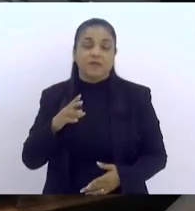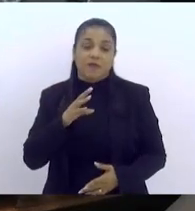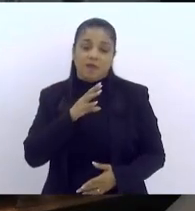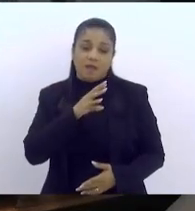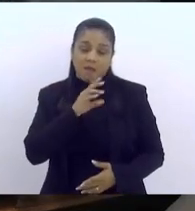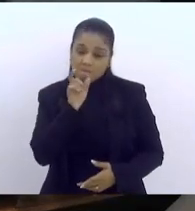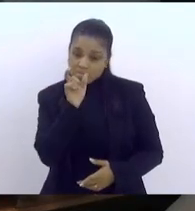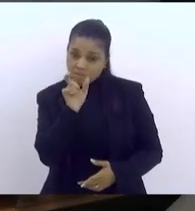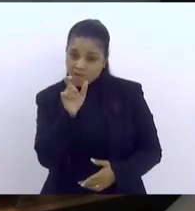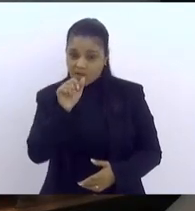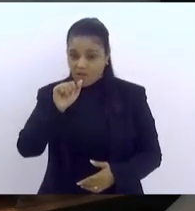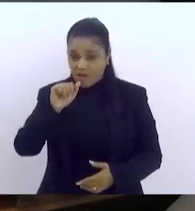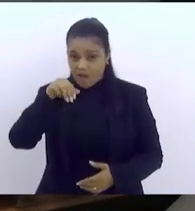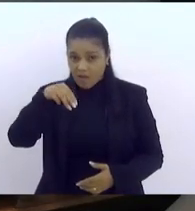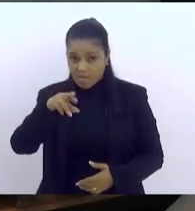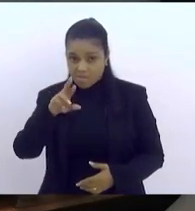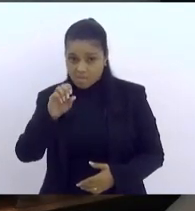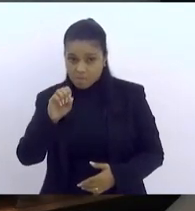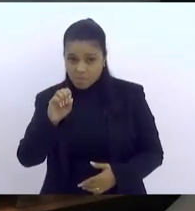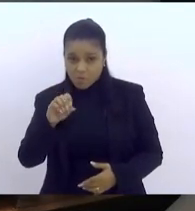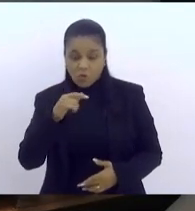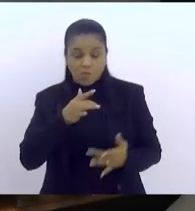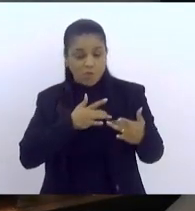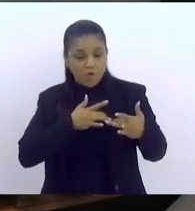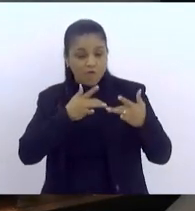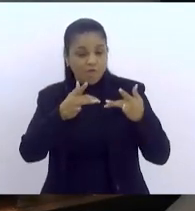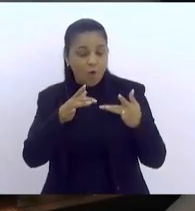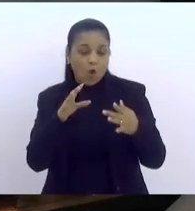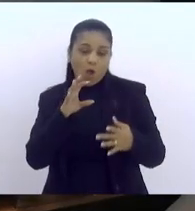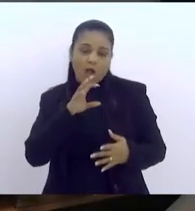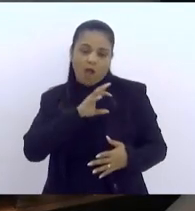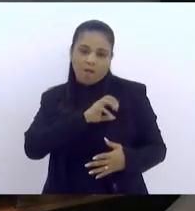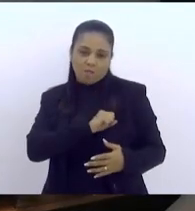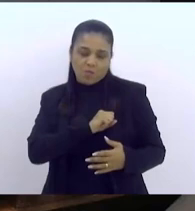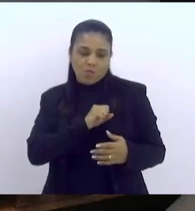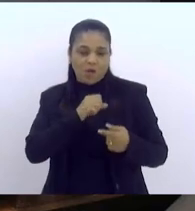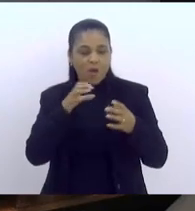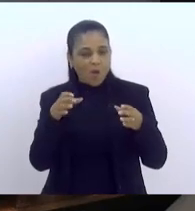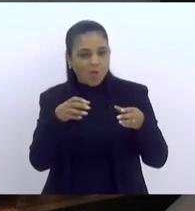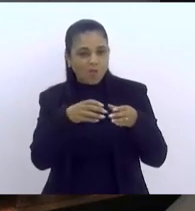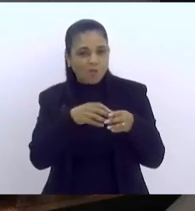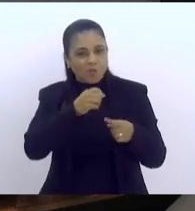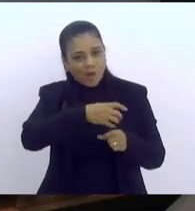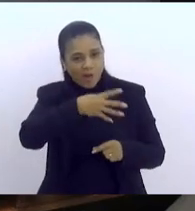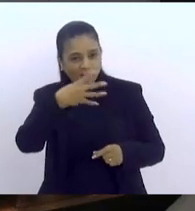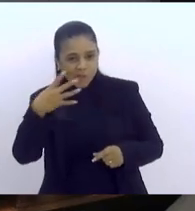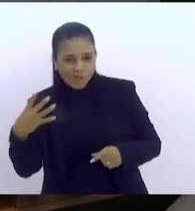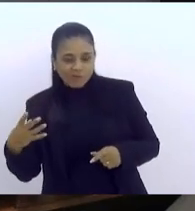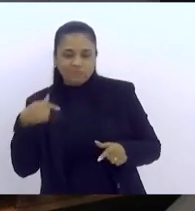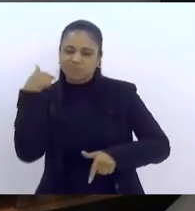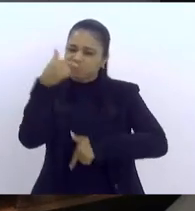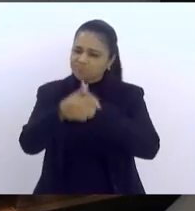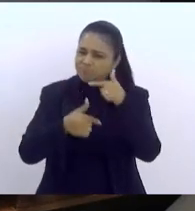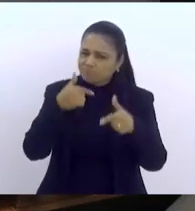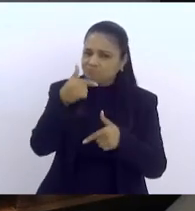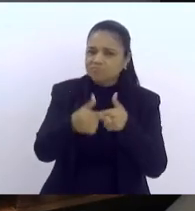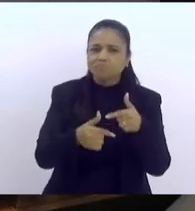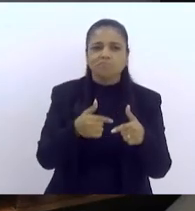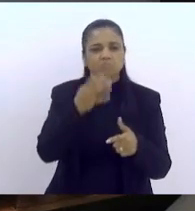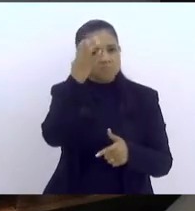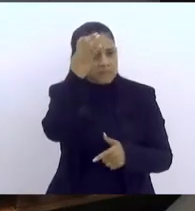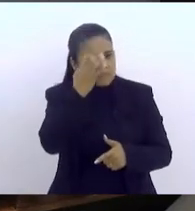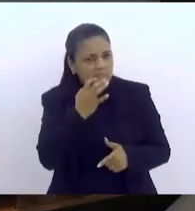na verdade, venho declarar o meu voto de amor ao Grupo Arco-Íris. Um grupo que tem um trabalho sério e